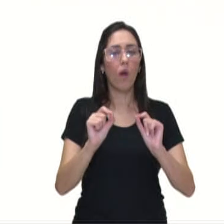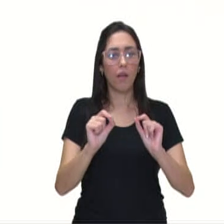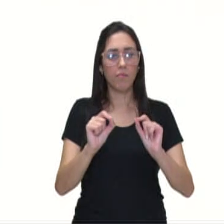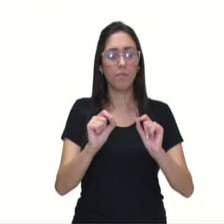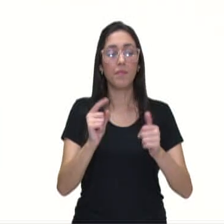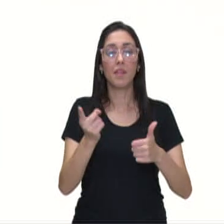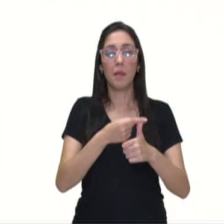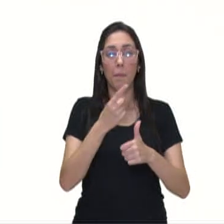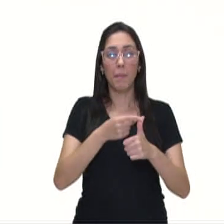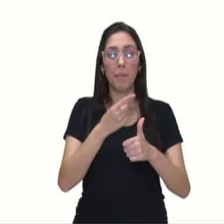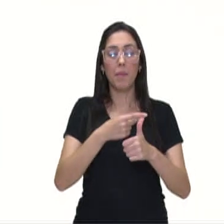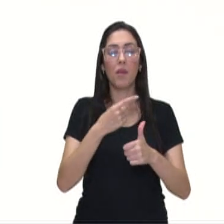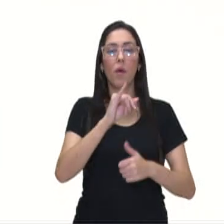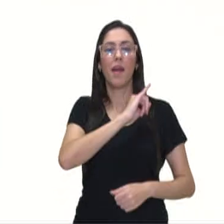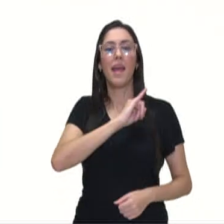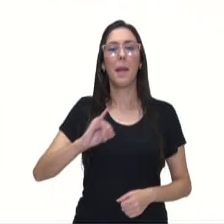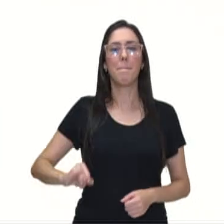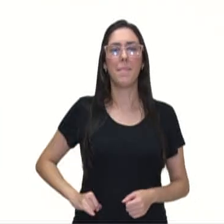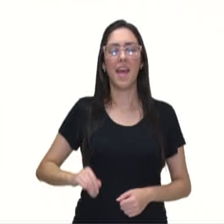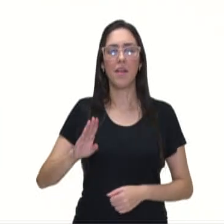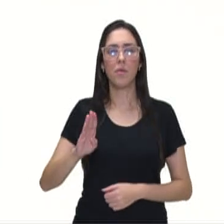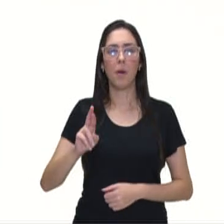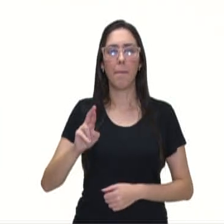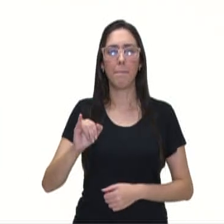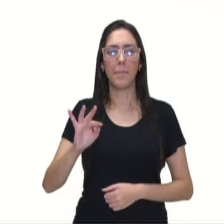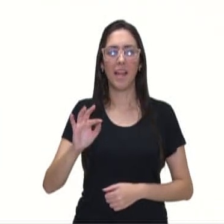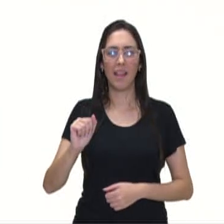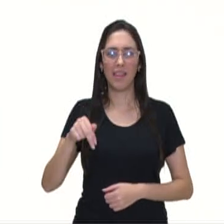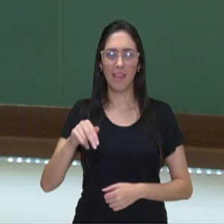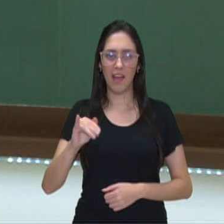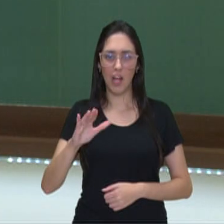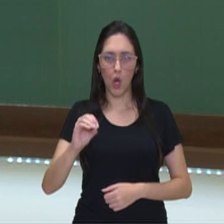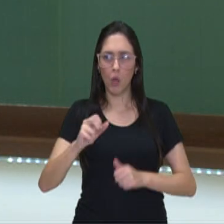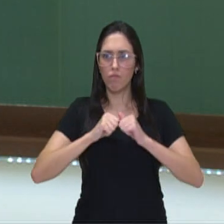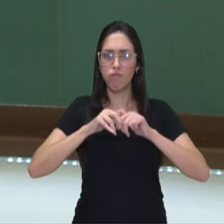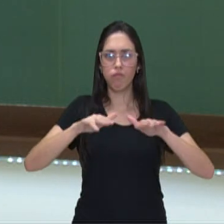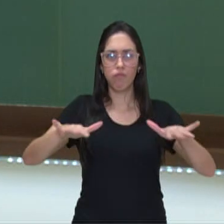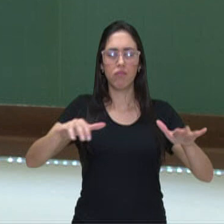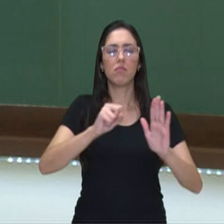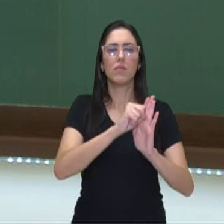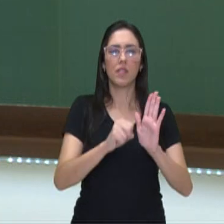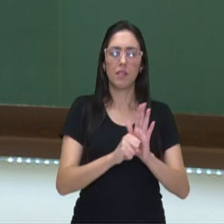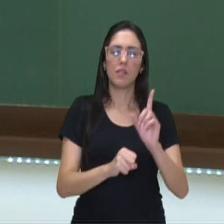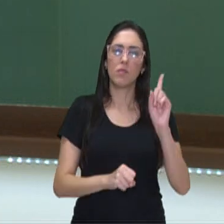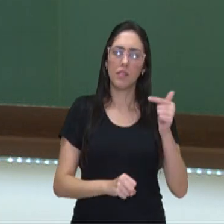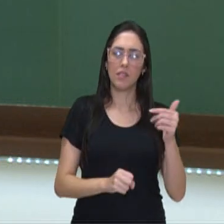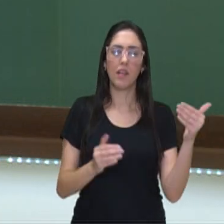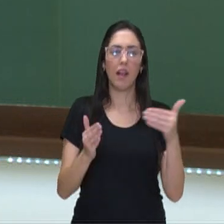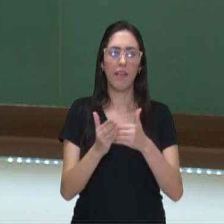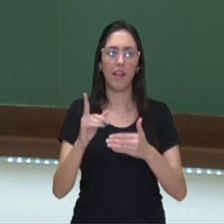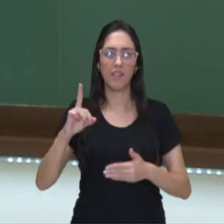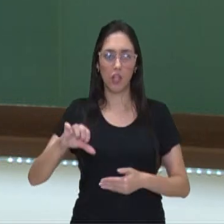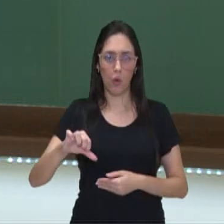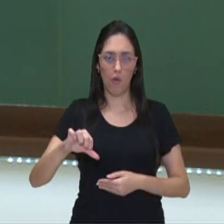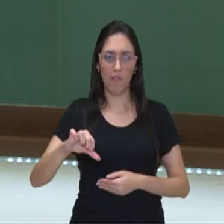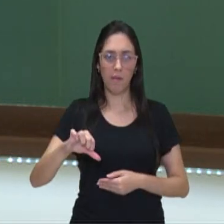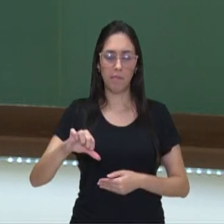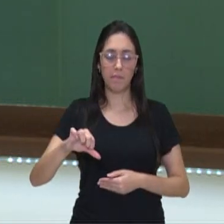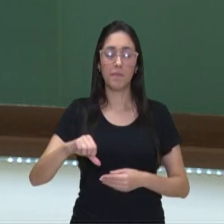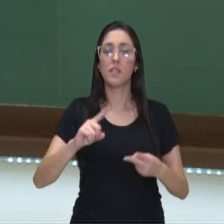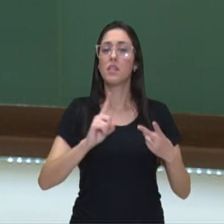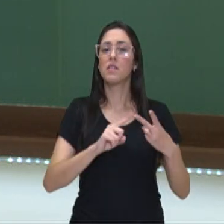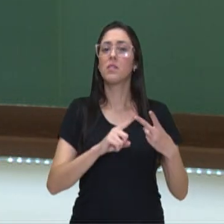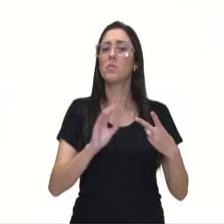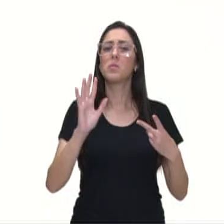do Império Britânico. Isso aconteceu então lá no século XVII até o século XIX. E o